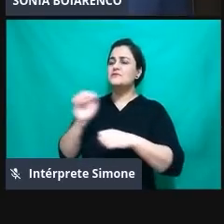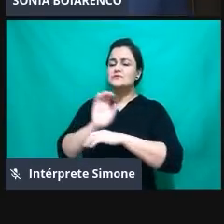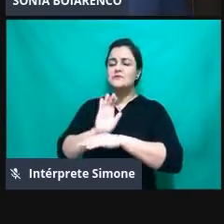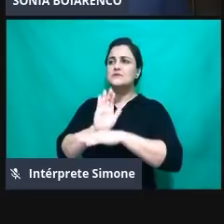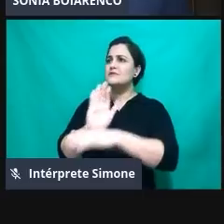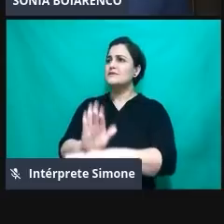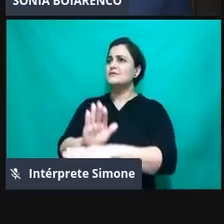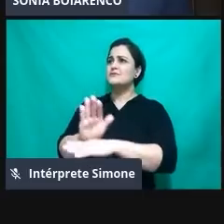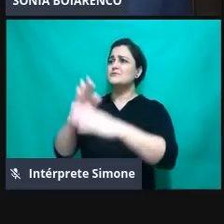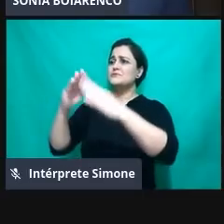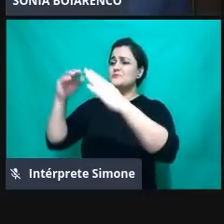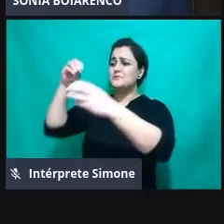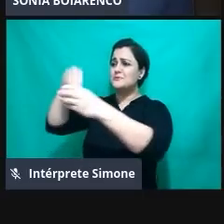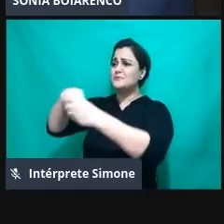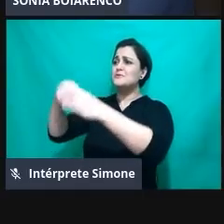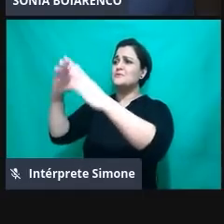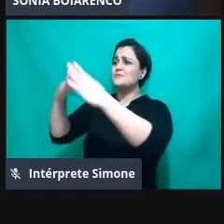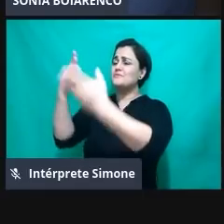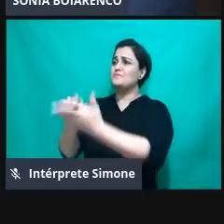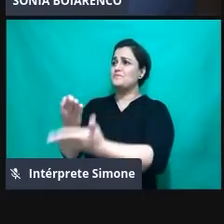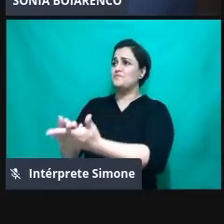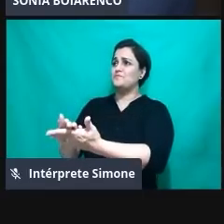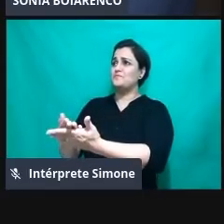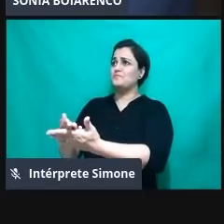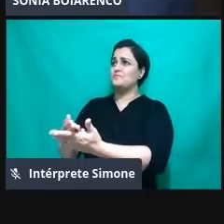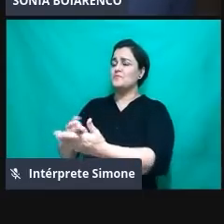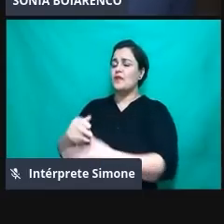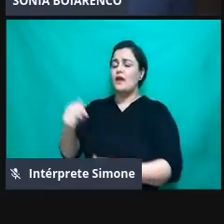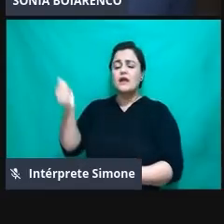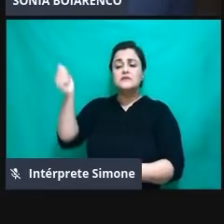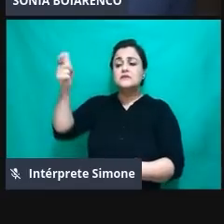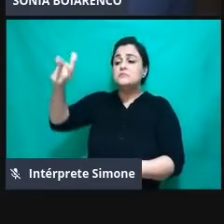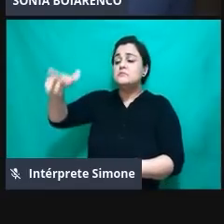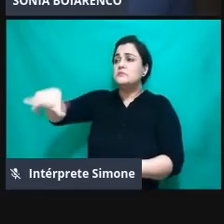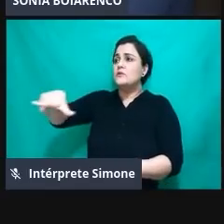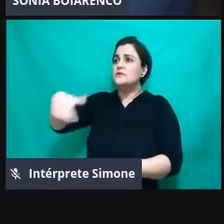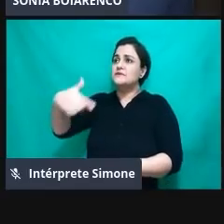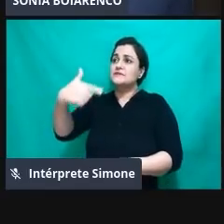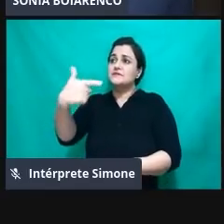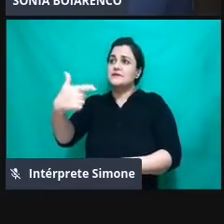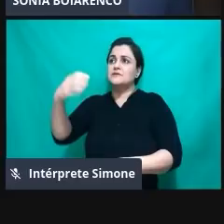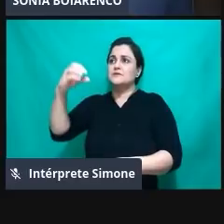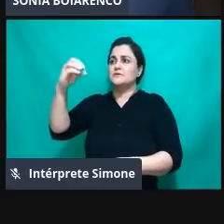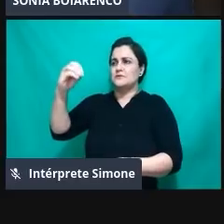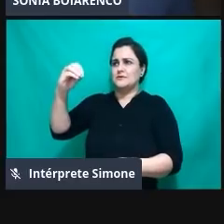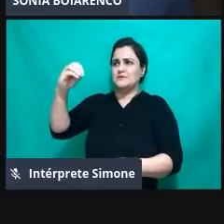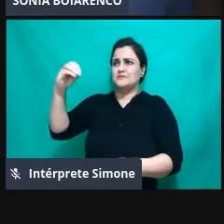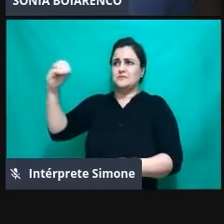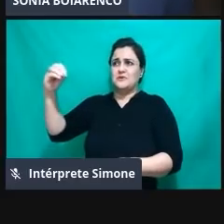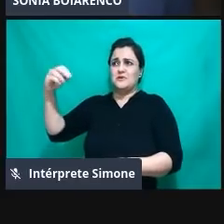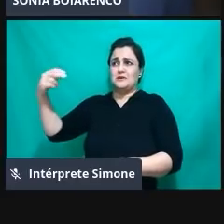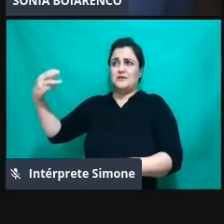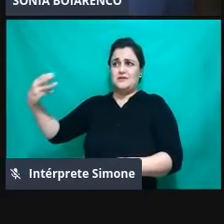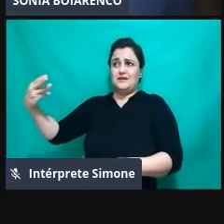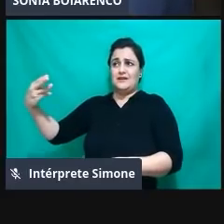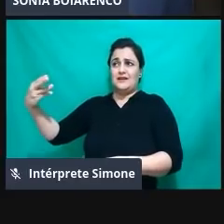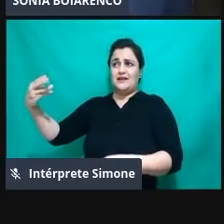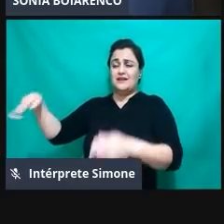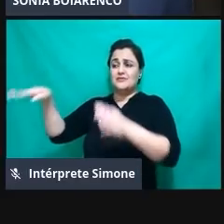de 2003, nós tivemos o referencial em 2008, que veio com a novidade